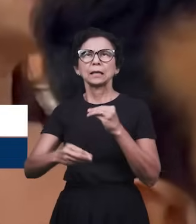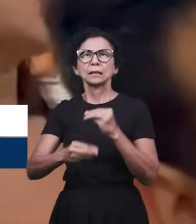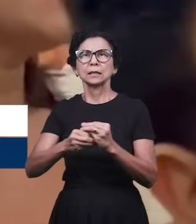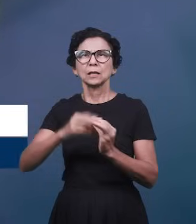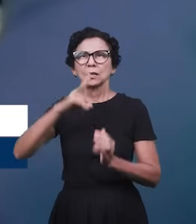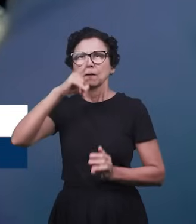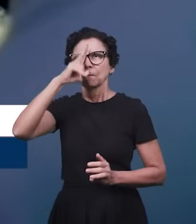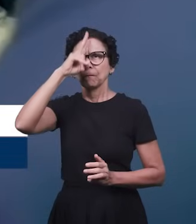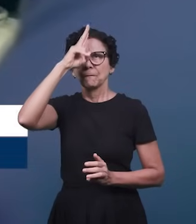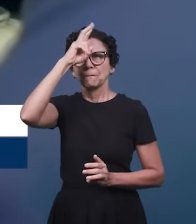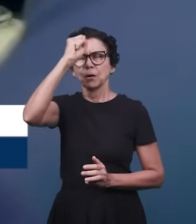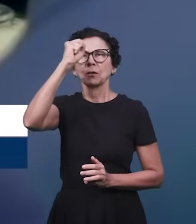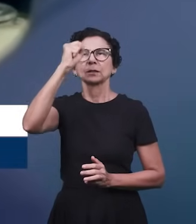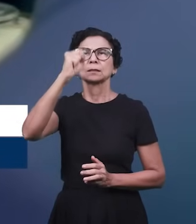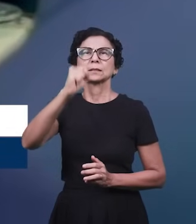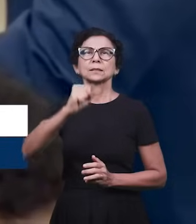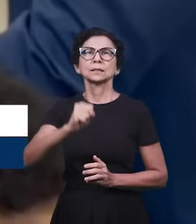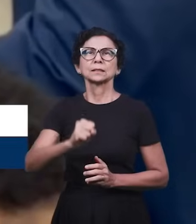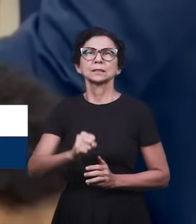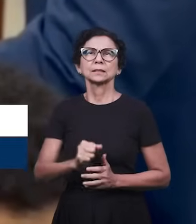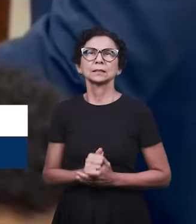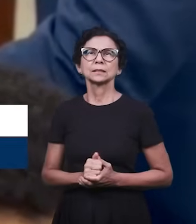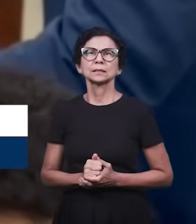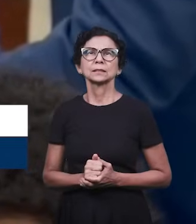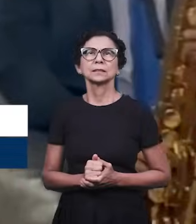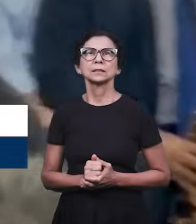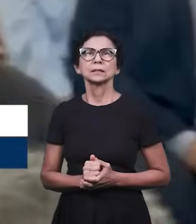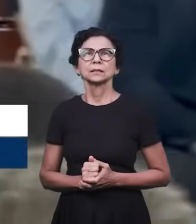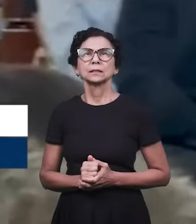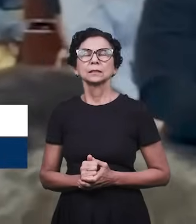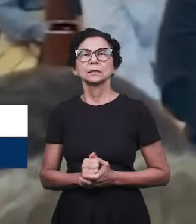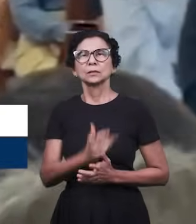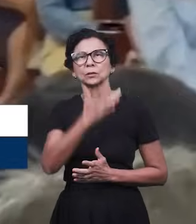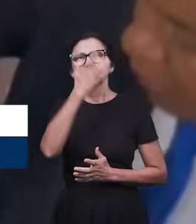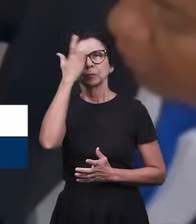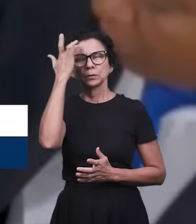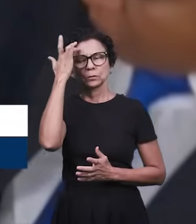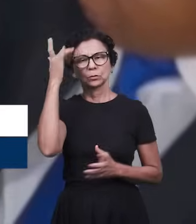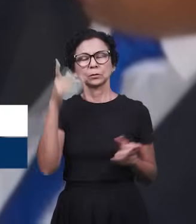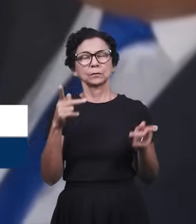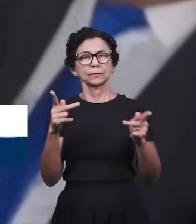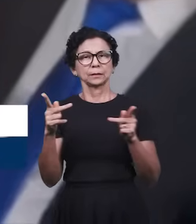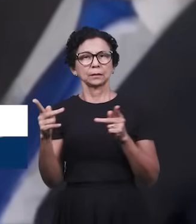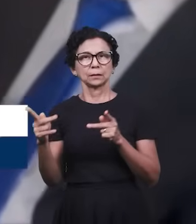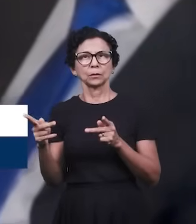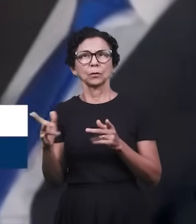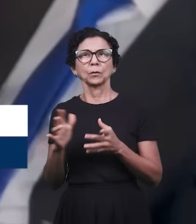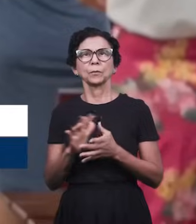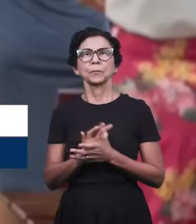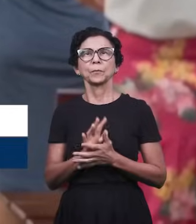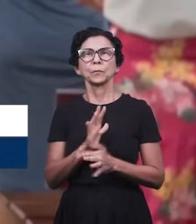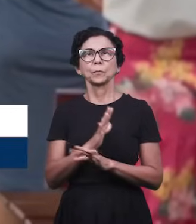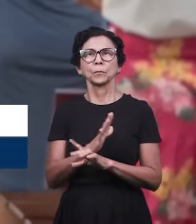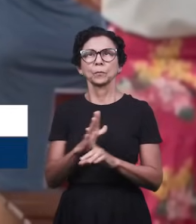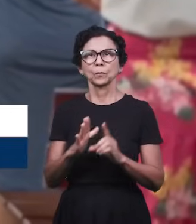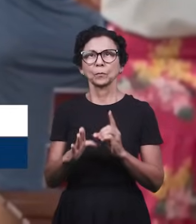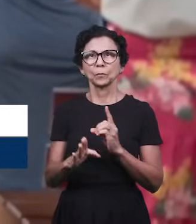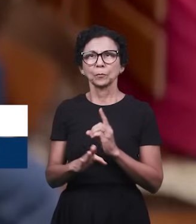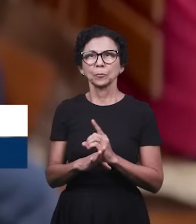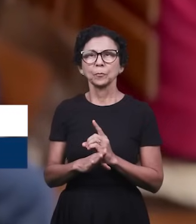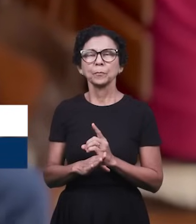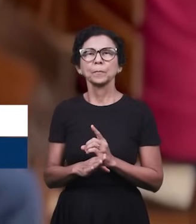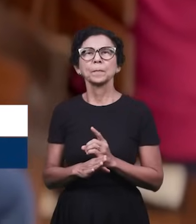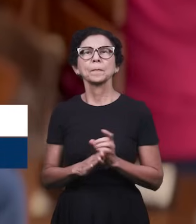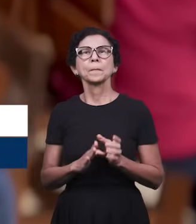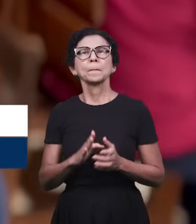também tivemos a presença de muitos visitantes nos nossos cultos. E também o Senhor, a promessa que Ele vai fazer muito